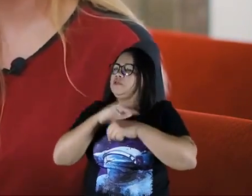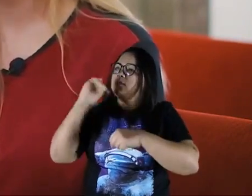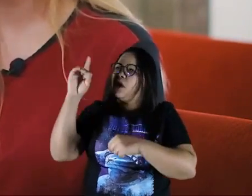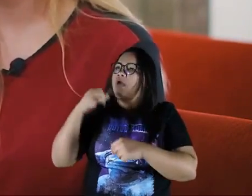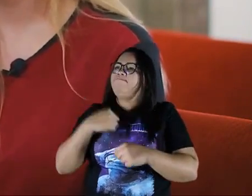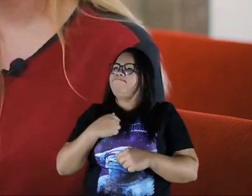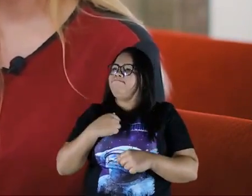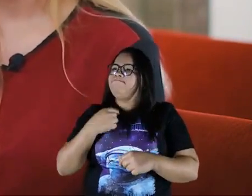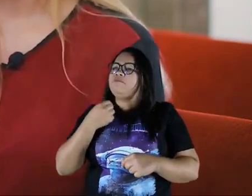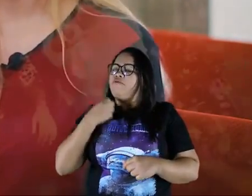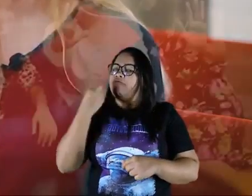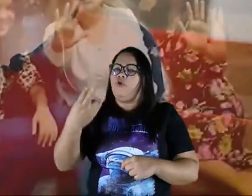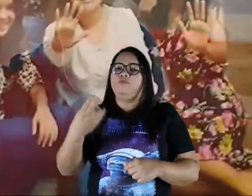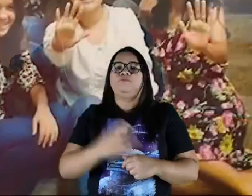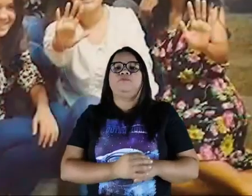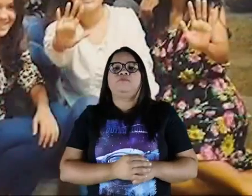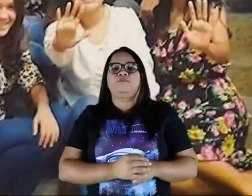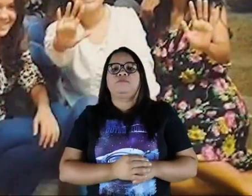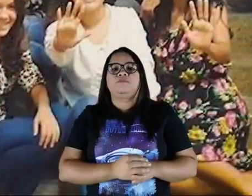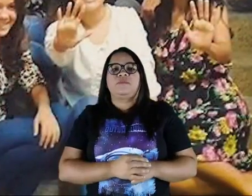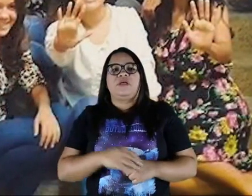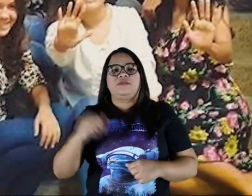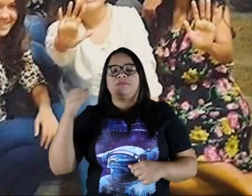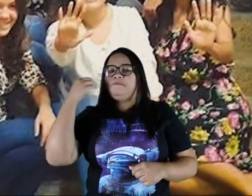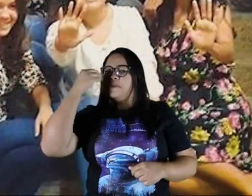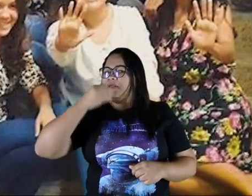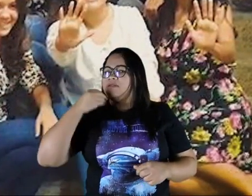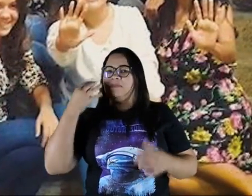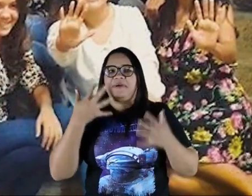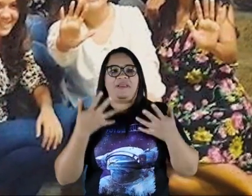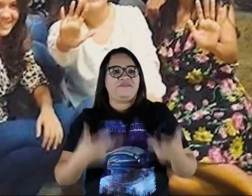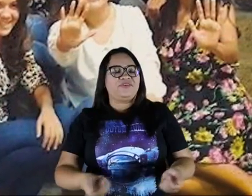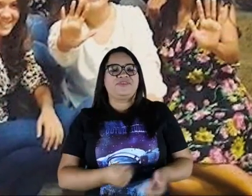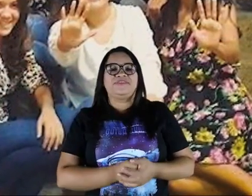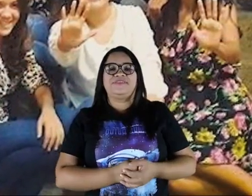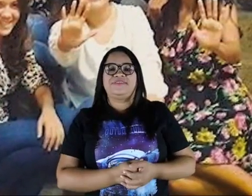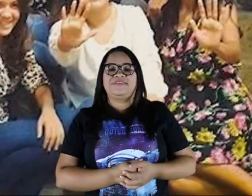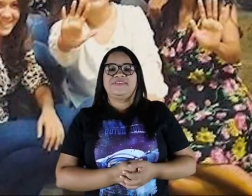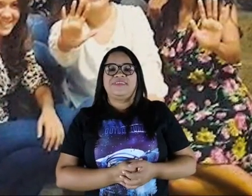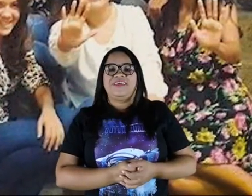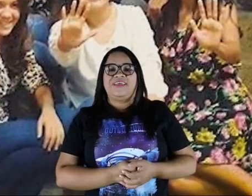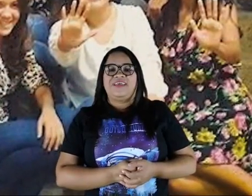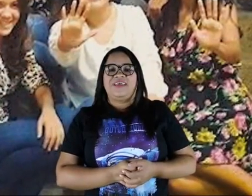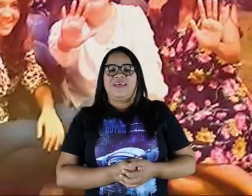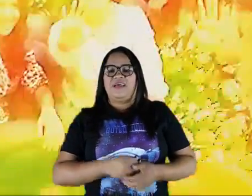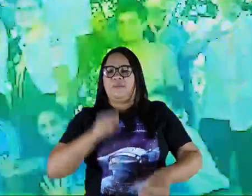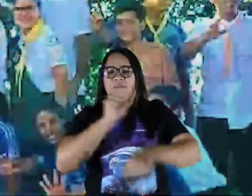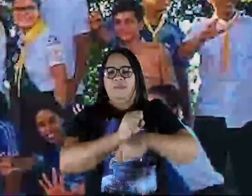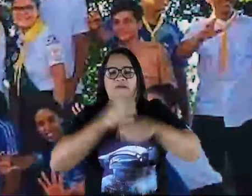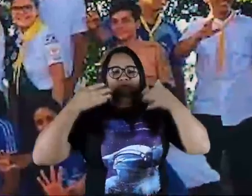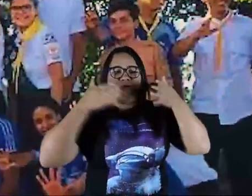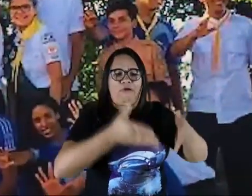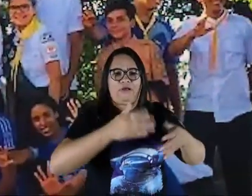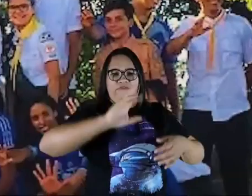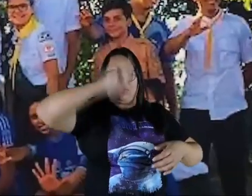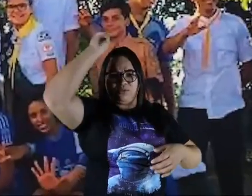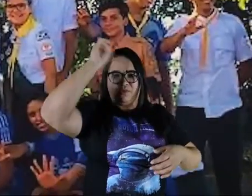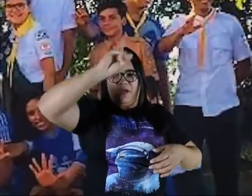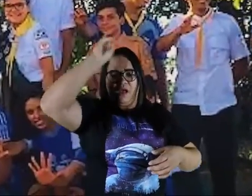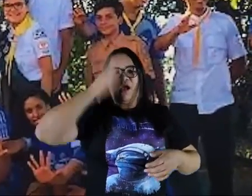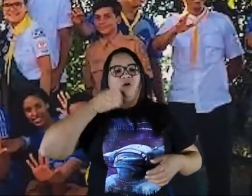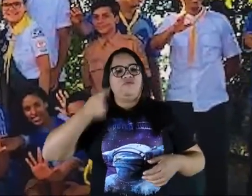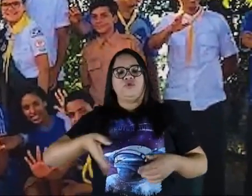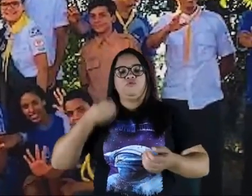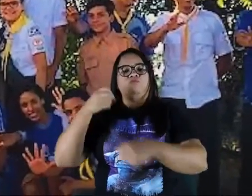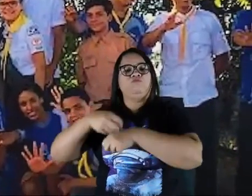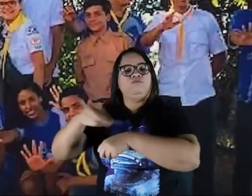e aí eu decidi ir para o Caleb. E foi uma experiência maravilhosa. Lá eu me desfoquei daquela correria de vestibular e fui